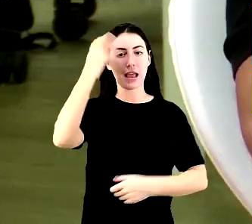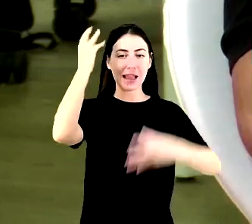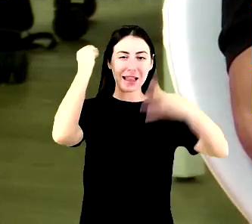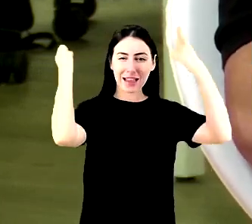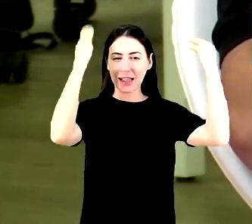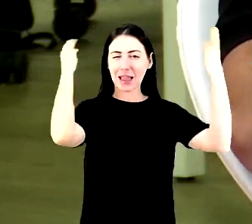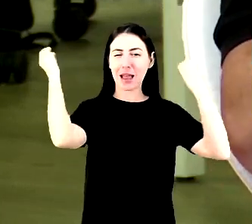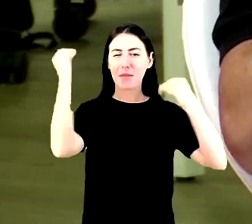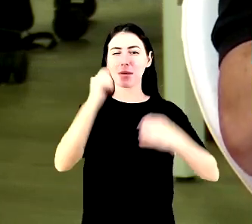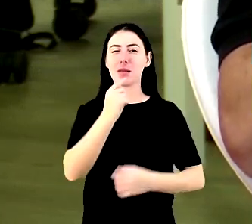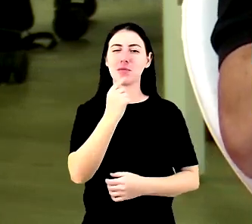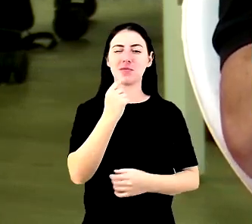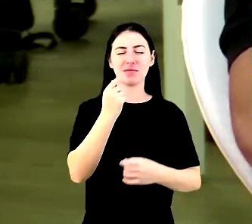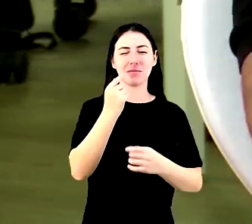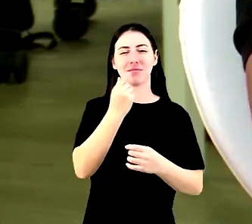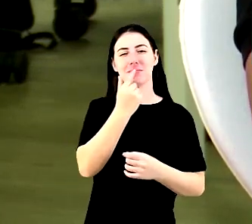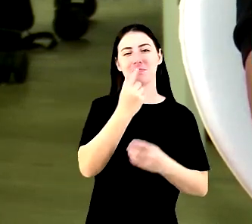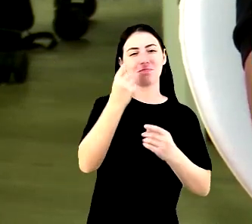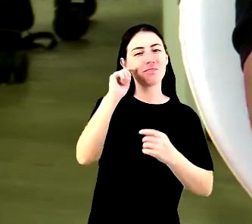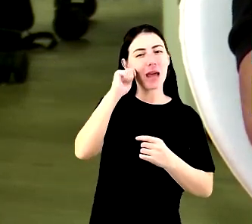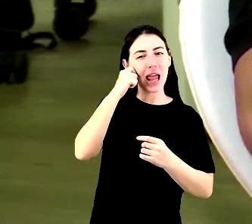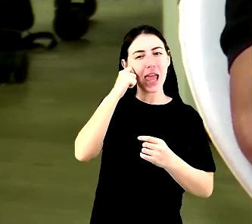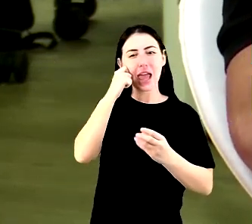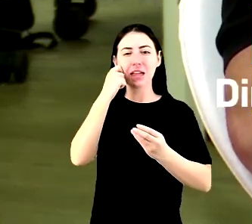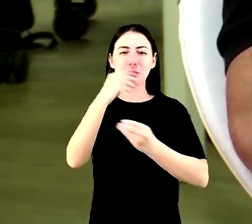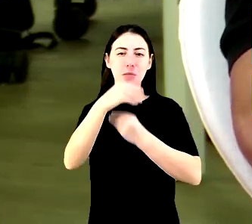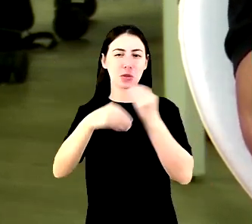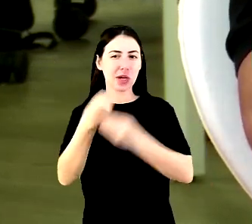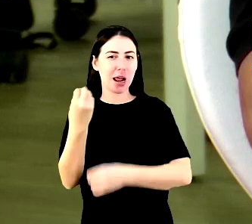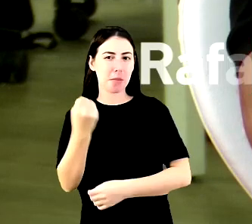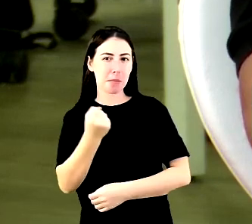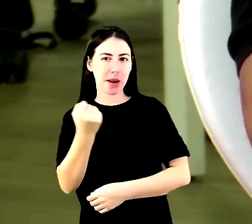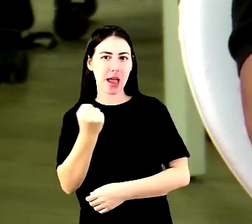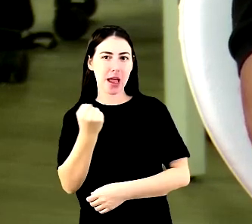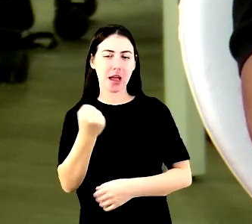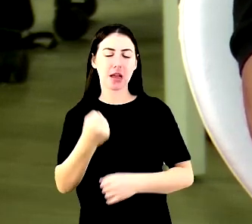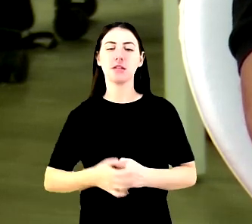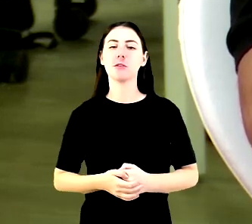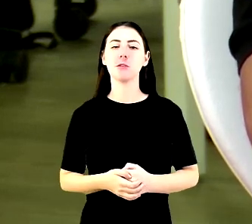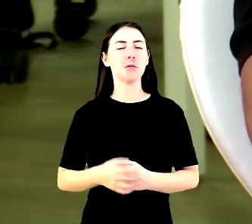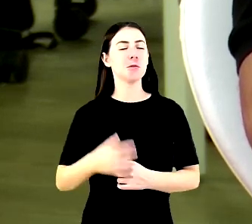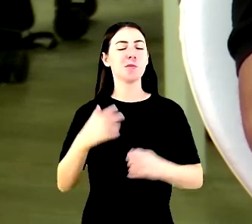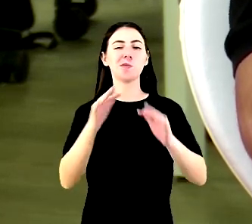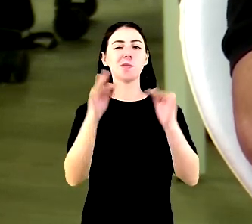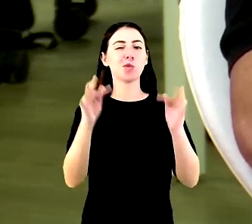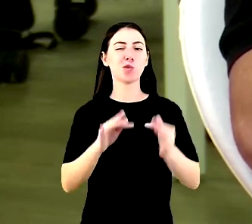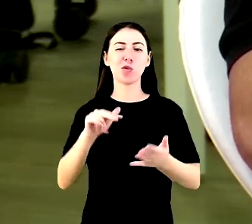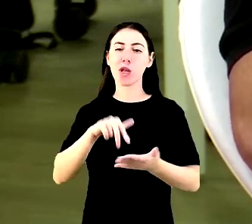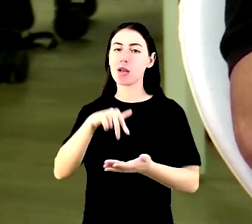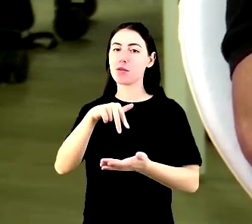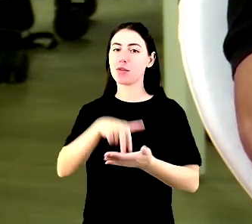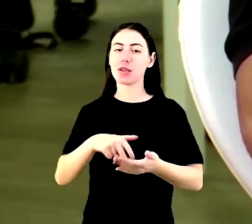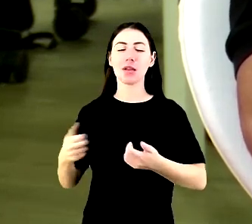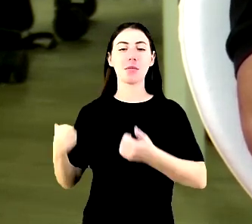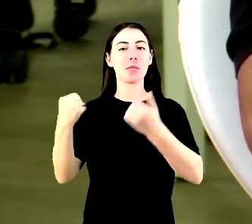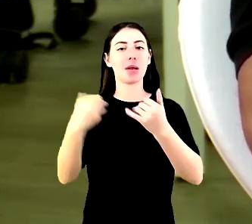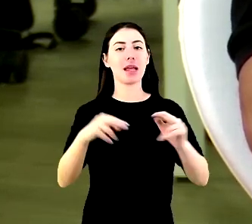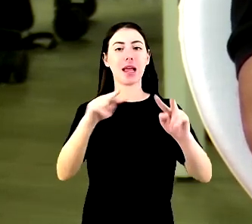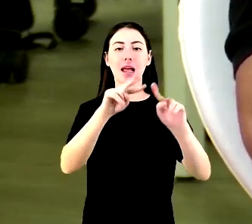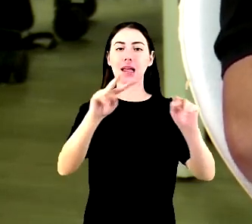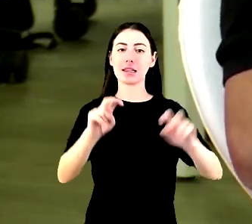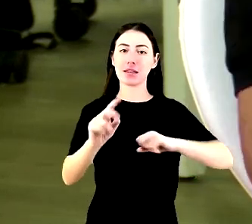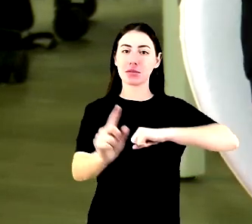grisalha. Muito feliz de estar aqui falando sobre um tema super relevante, que é cliente, e falando sobre o físico